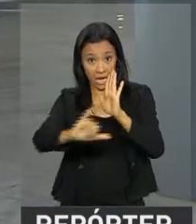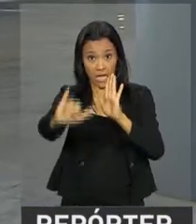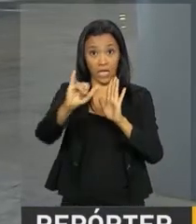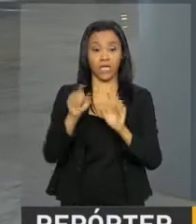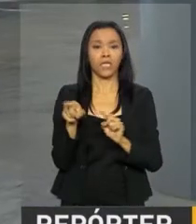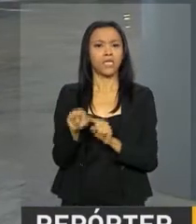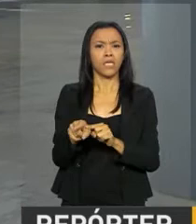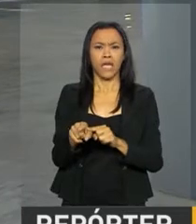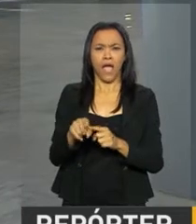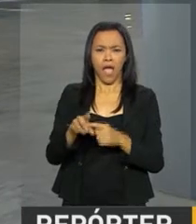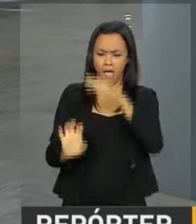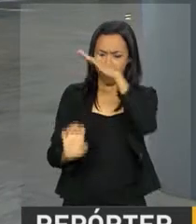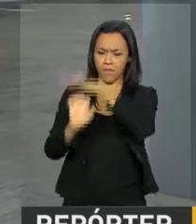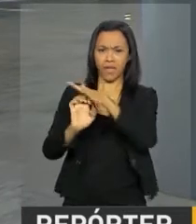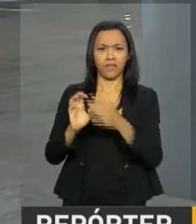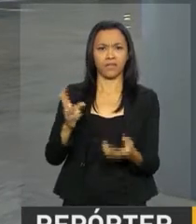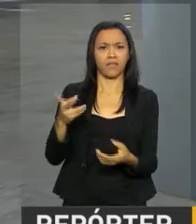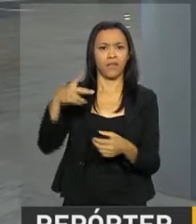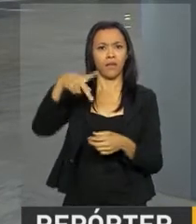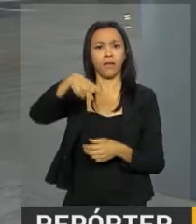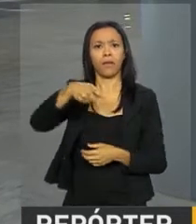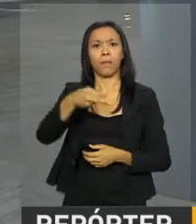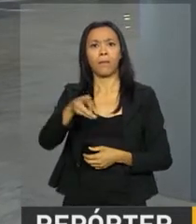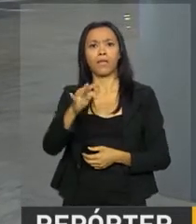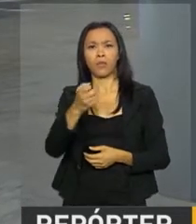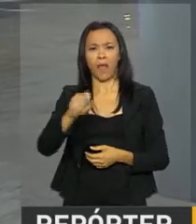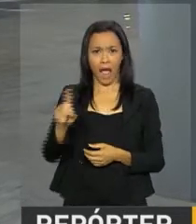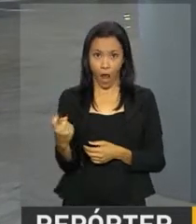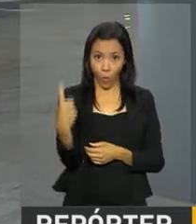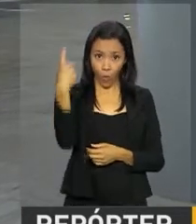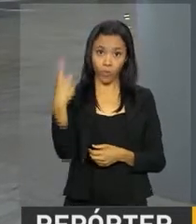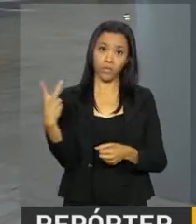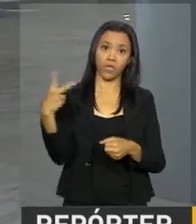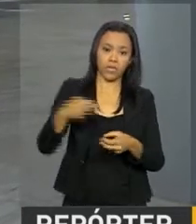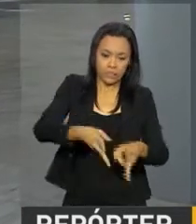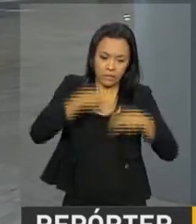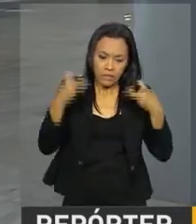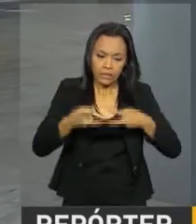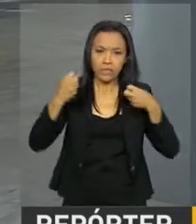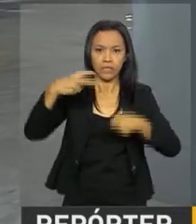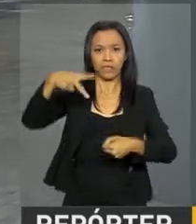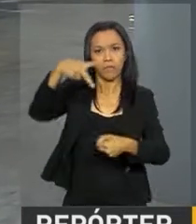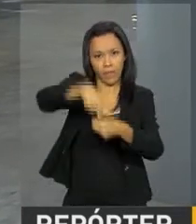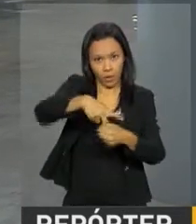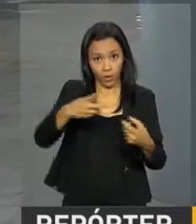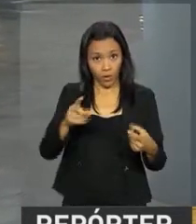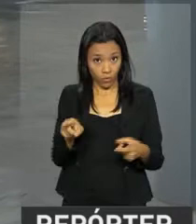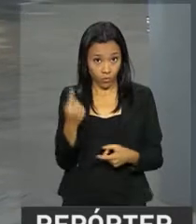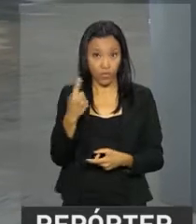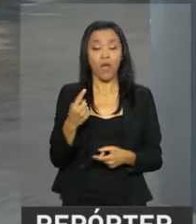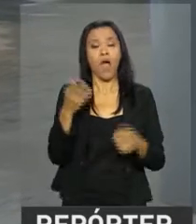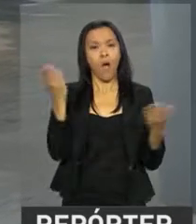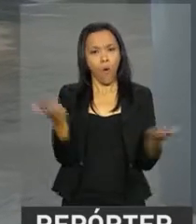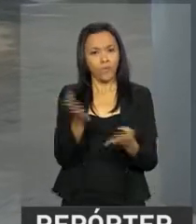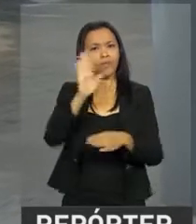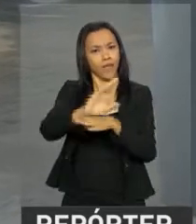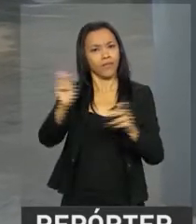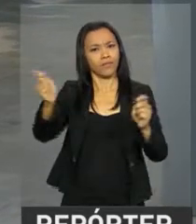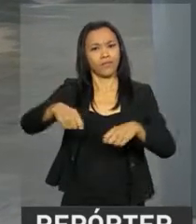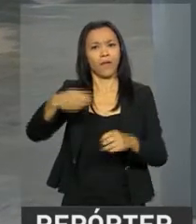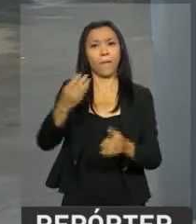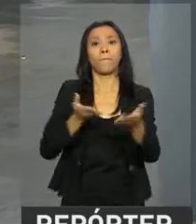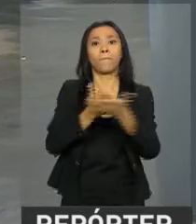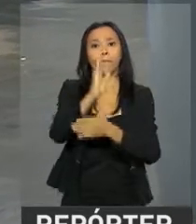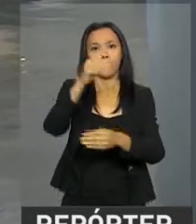a Petrobras de ser operadora exclusiva do pré-sal está na pauta de hoje da Câmara e pode ser aprovado nesta tarde pelos deputados.